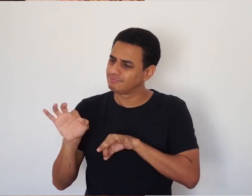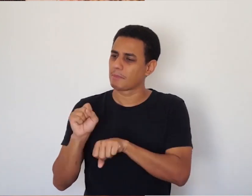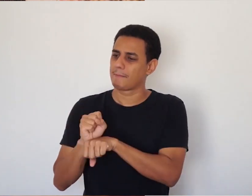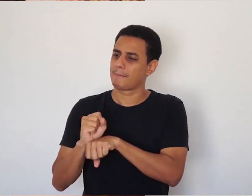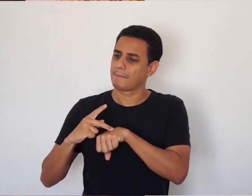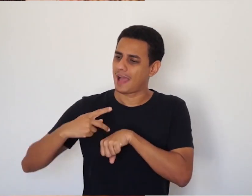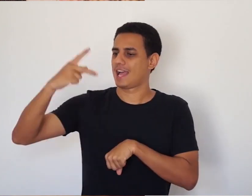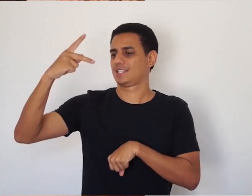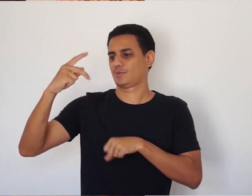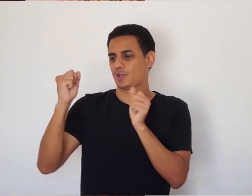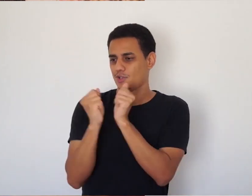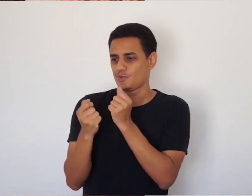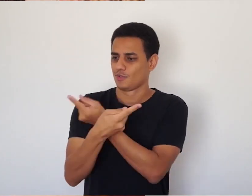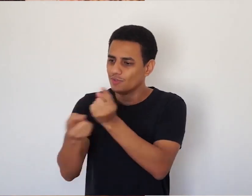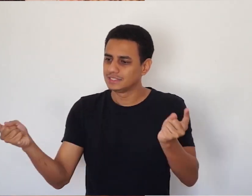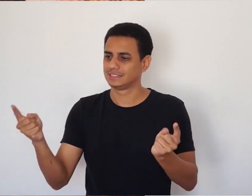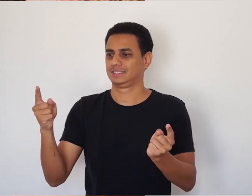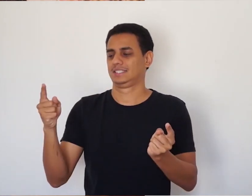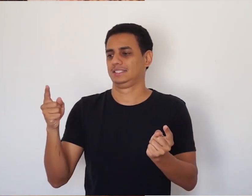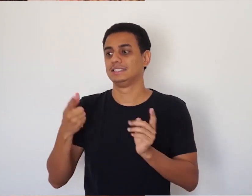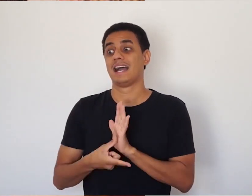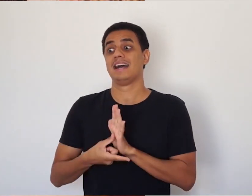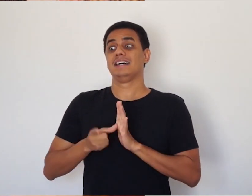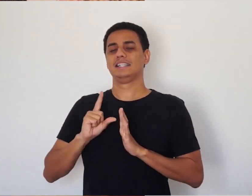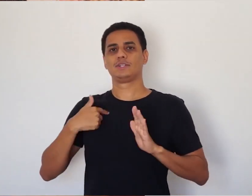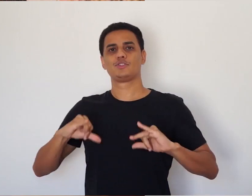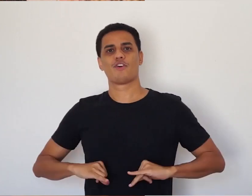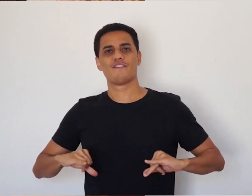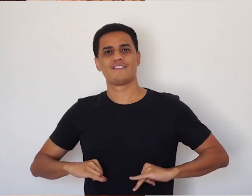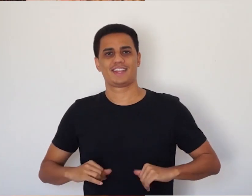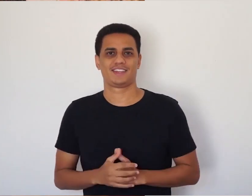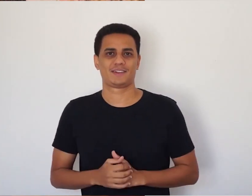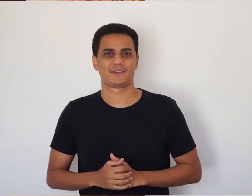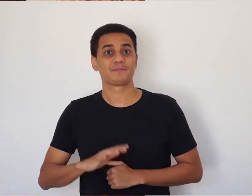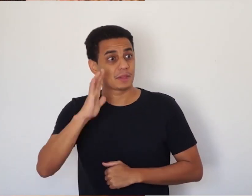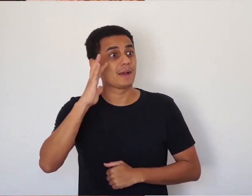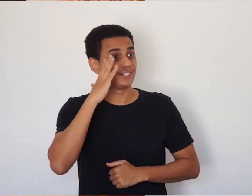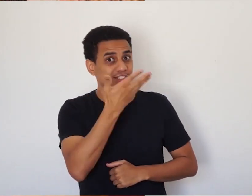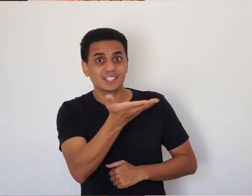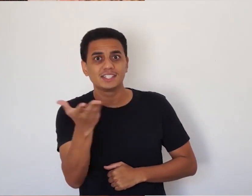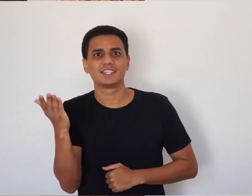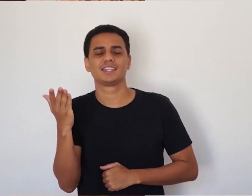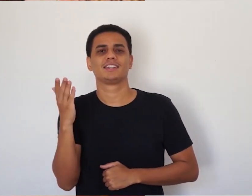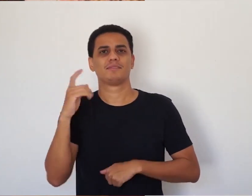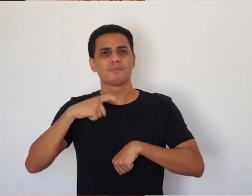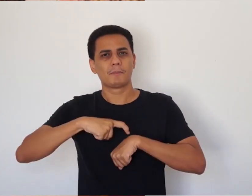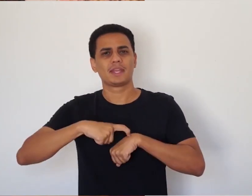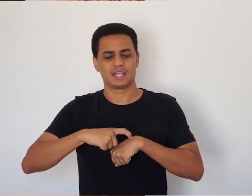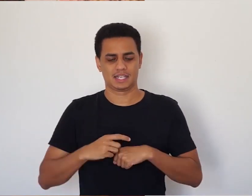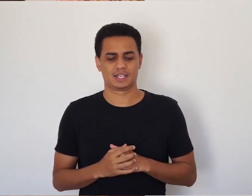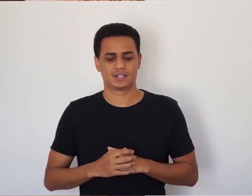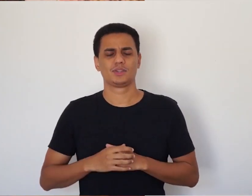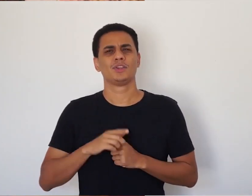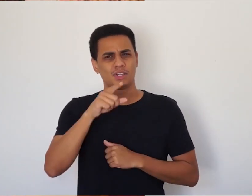esta Páscoa com vocês antes de sofrer. Posso imaginar Martinha lá e Larradaça, esse